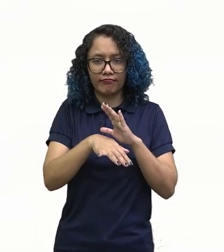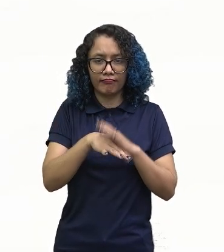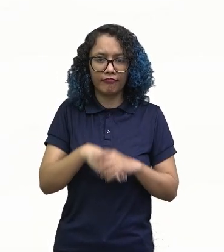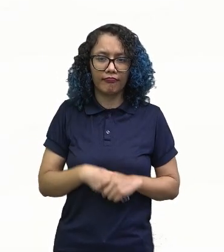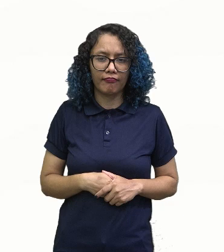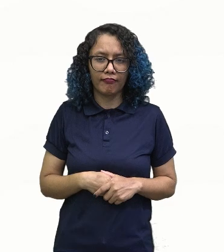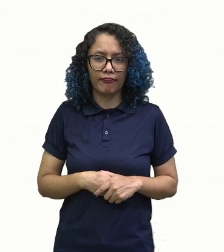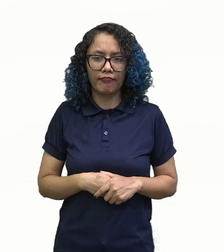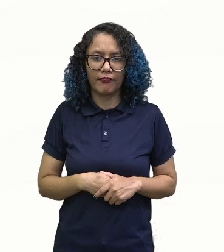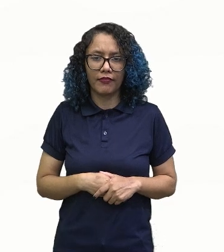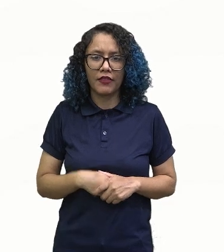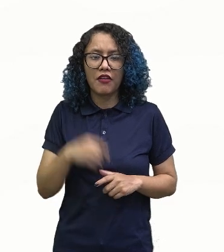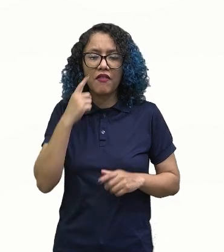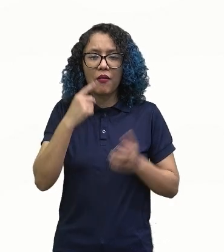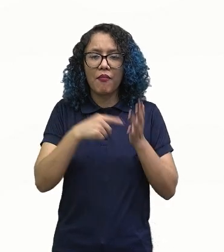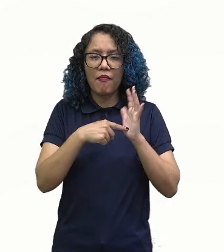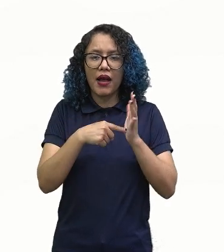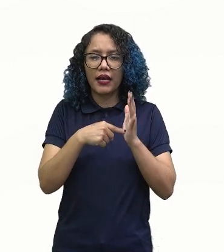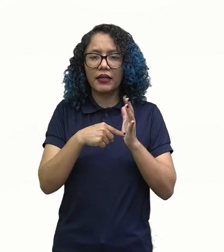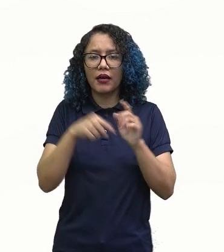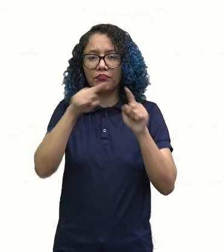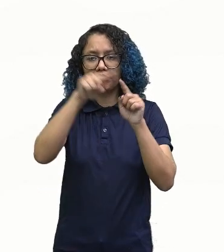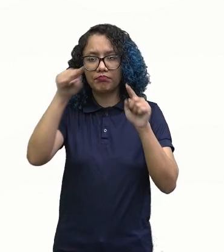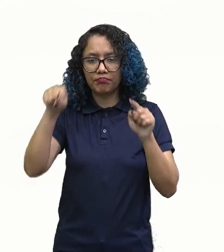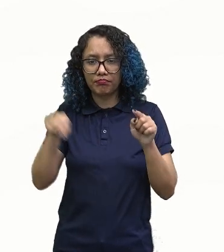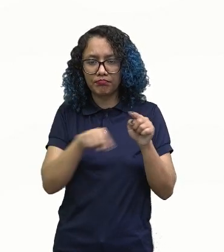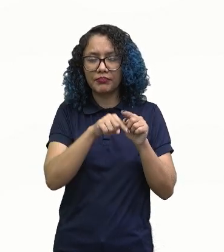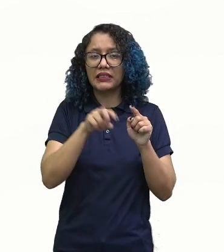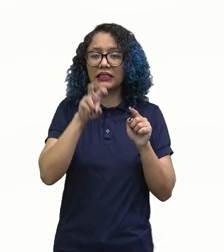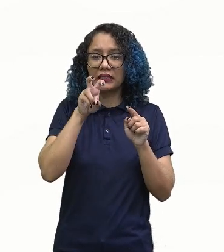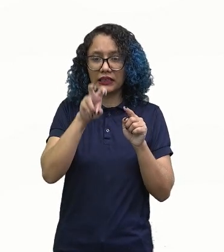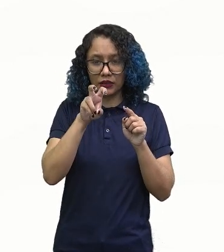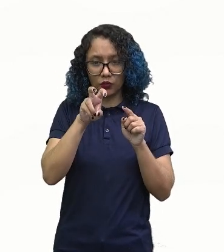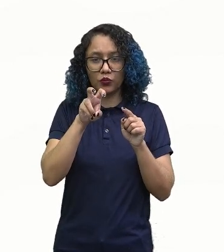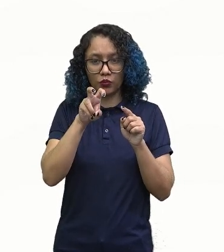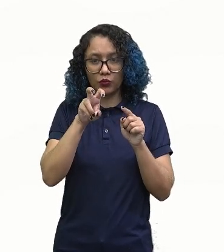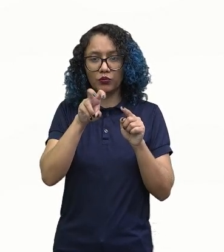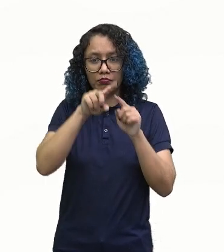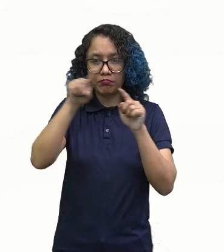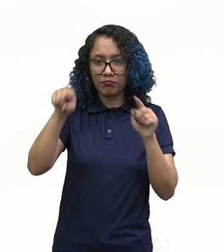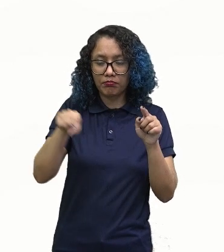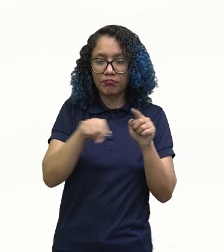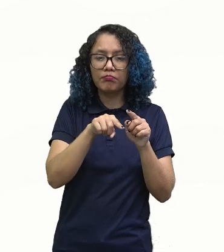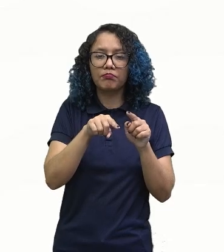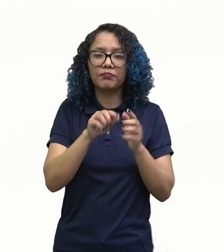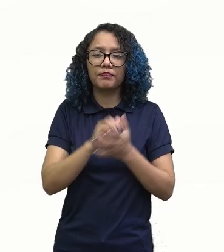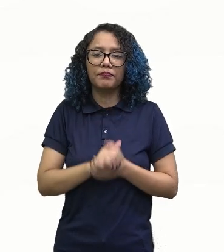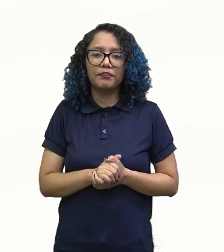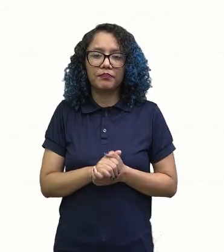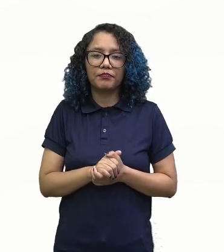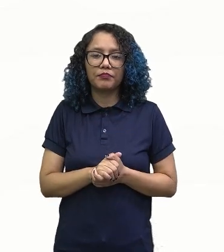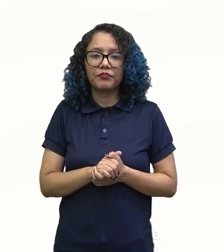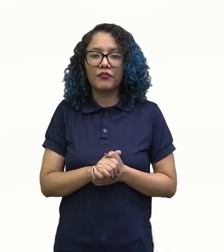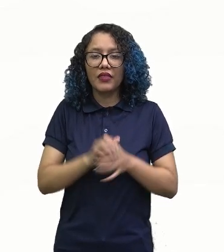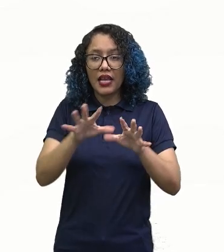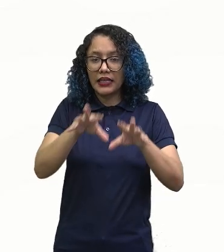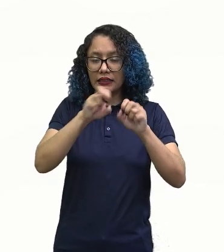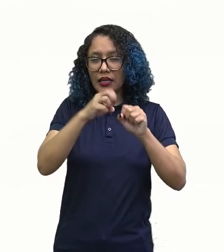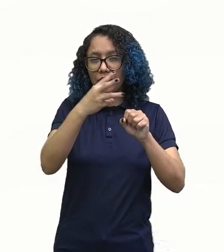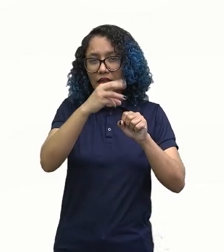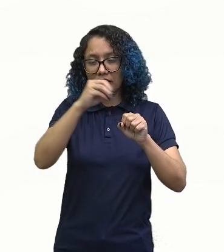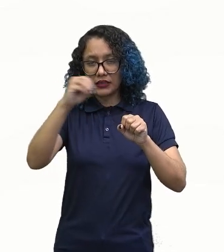segundo. Em cada ciclo, olha só, a energia recebida 300 joules rejeita 180 para